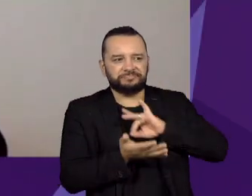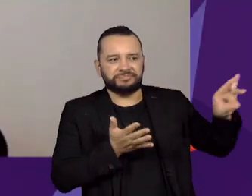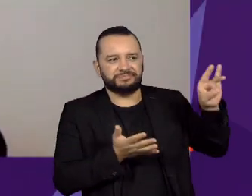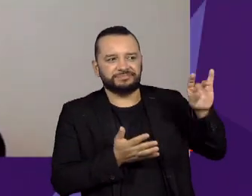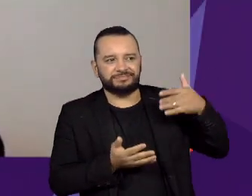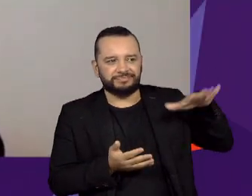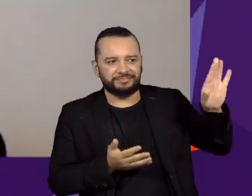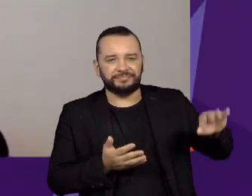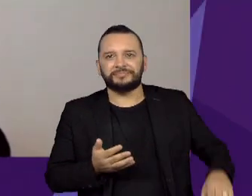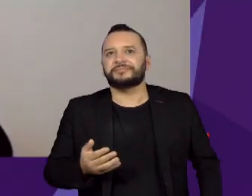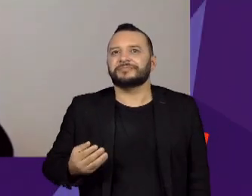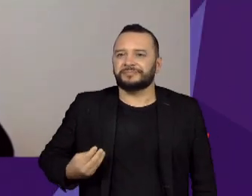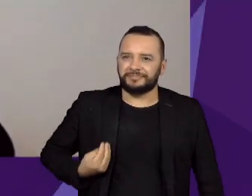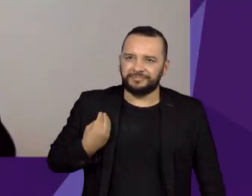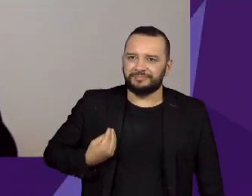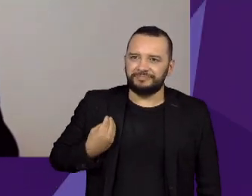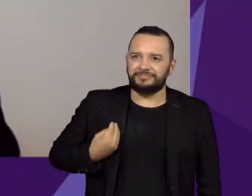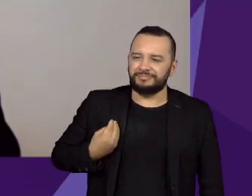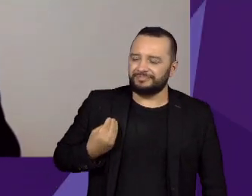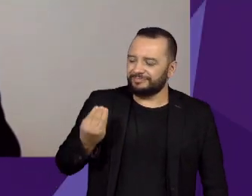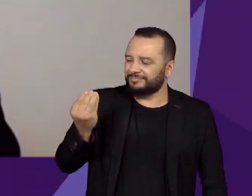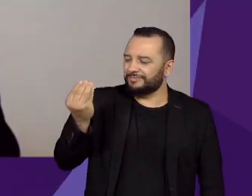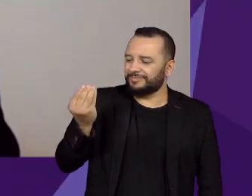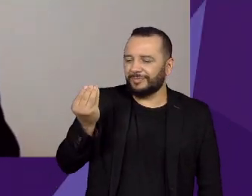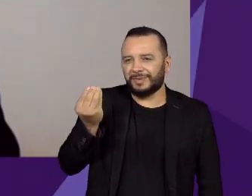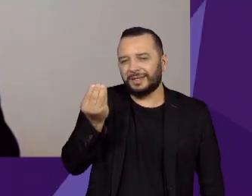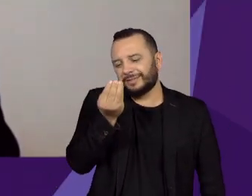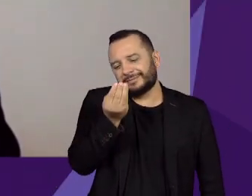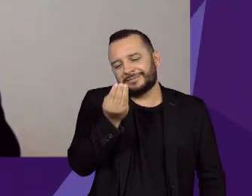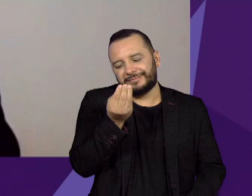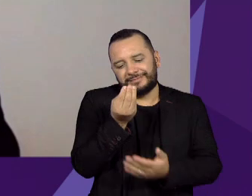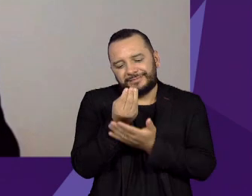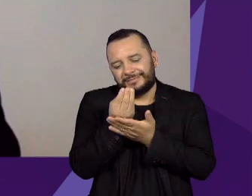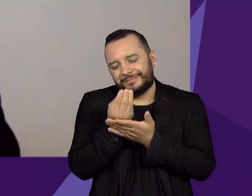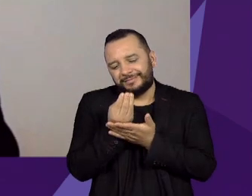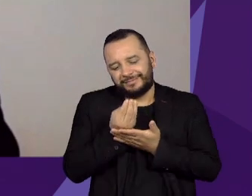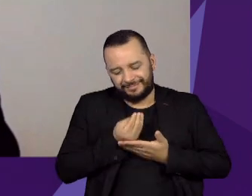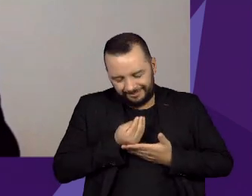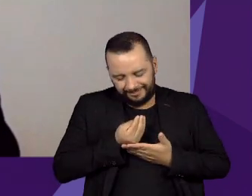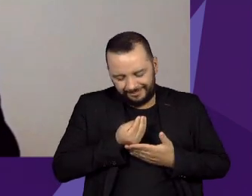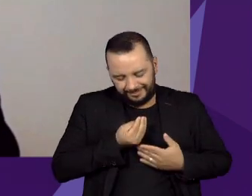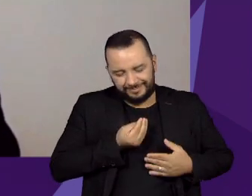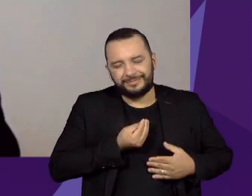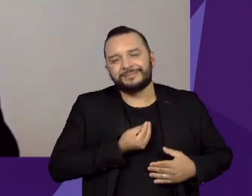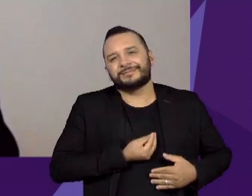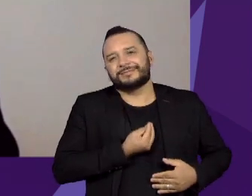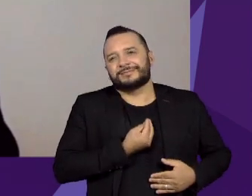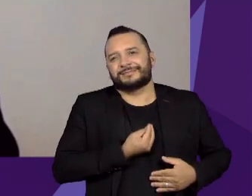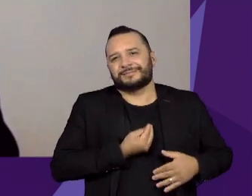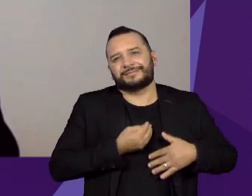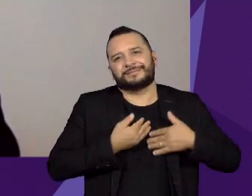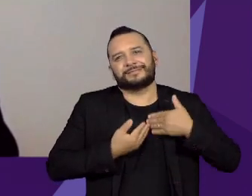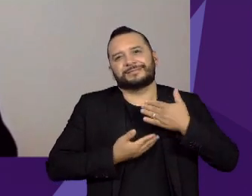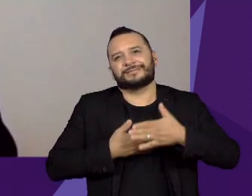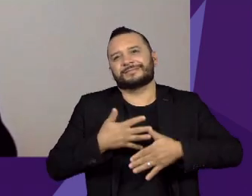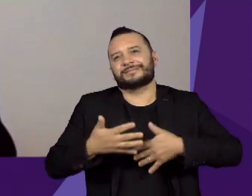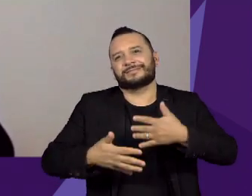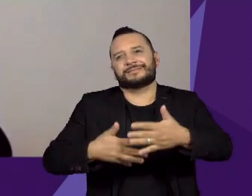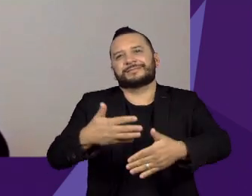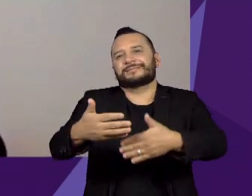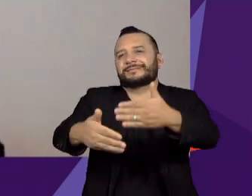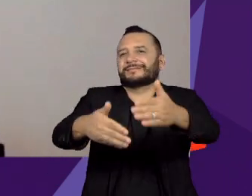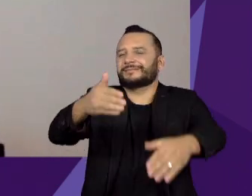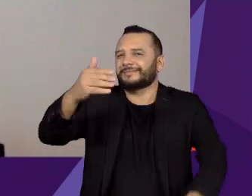partir do momento que a gente a tem, a vida é viver intensamente, é ser indignado, é ser